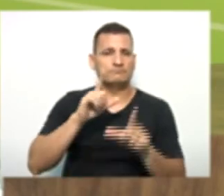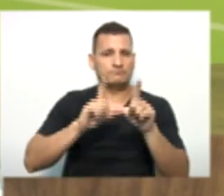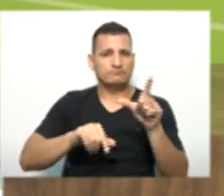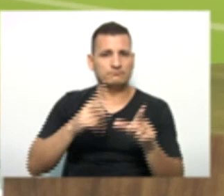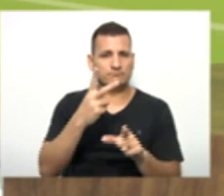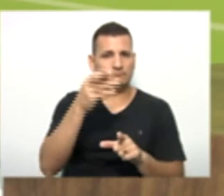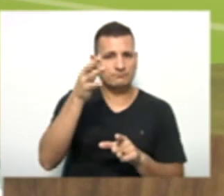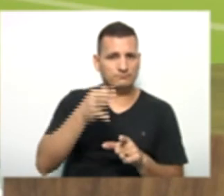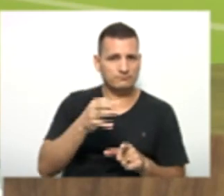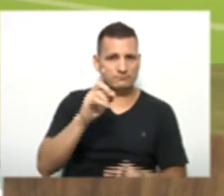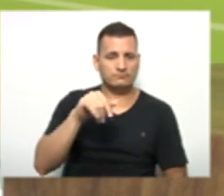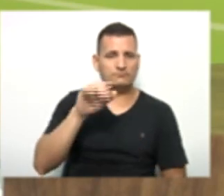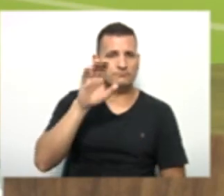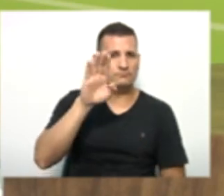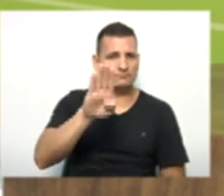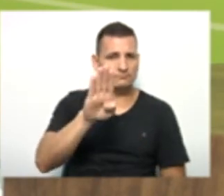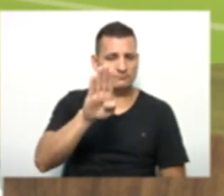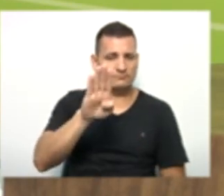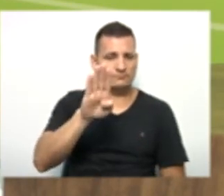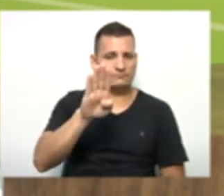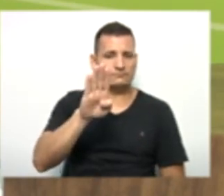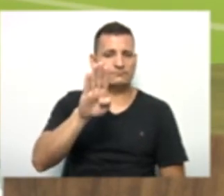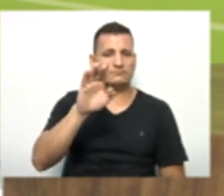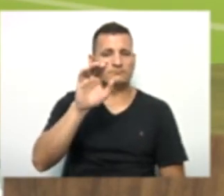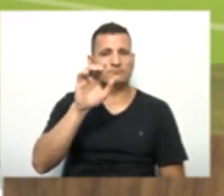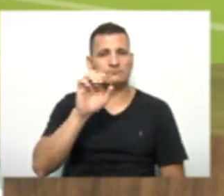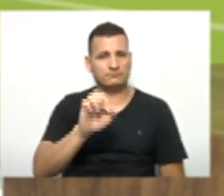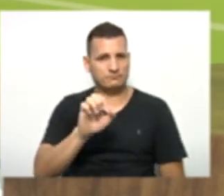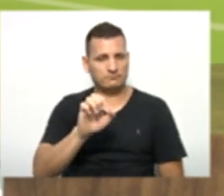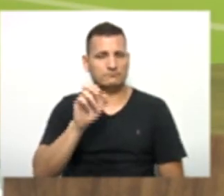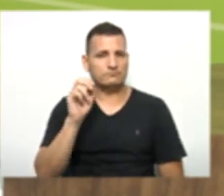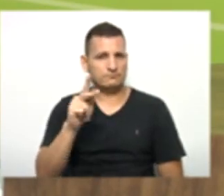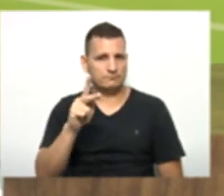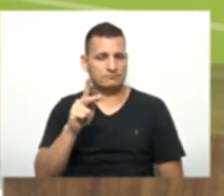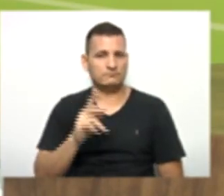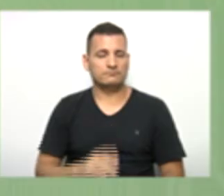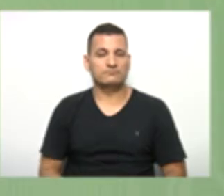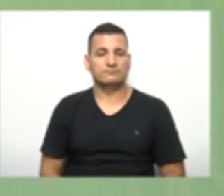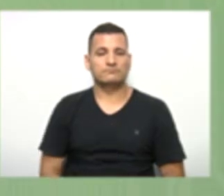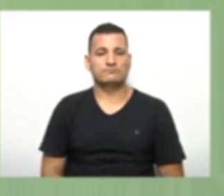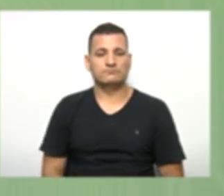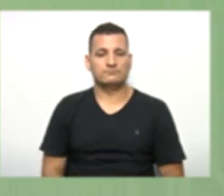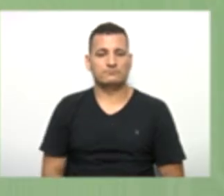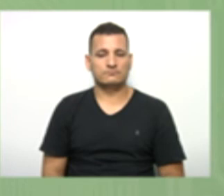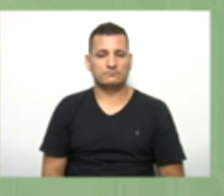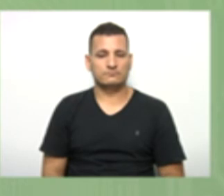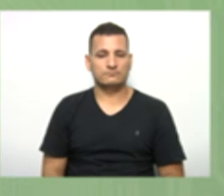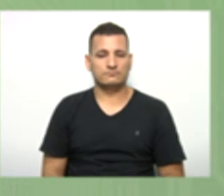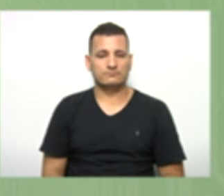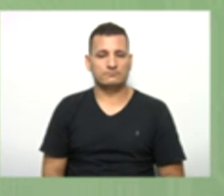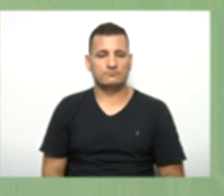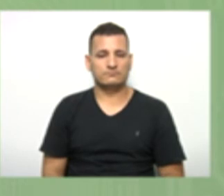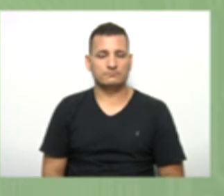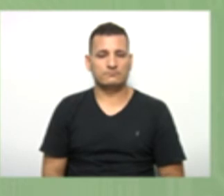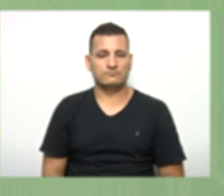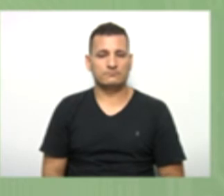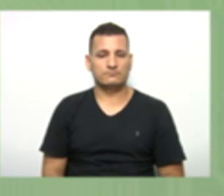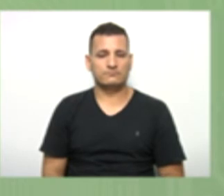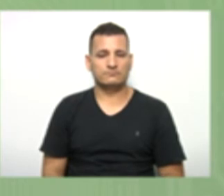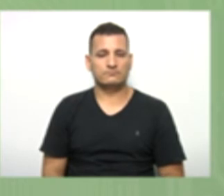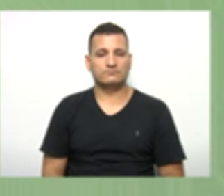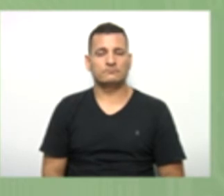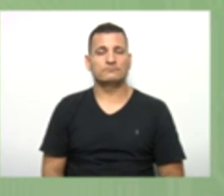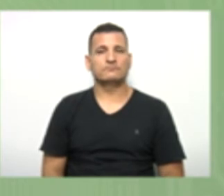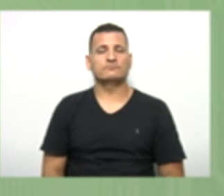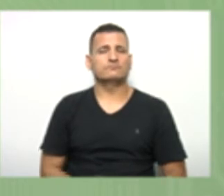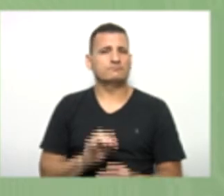alternativas B e letra E, ok? Vamos aqui a letra E agora. As perdas